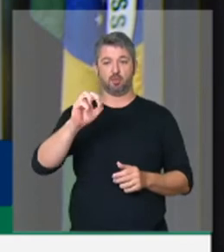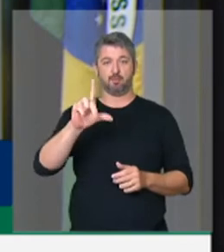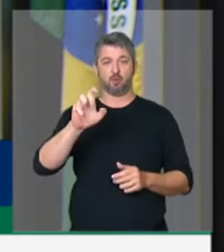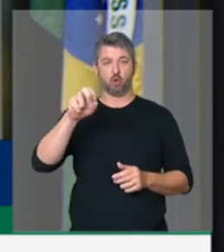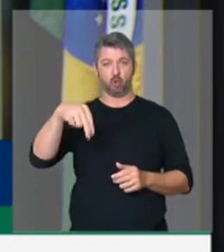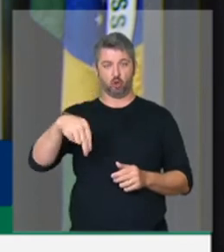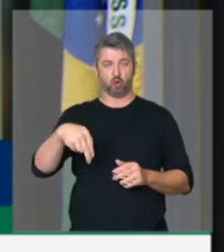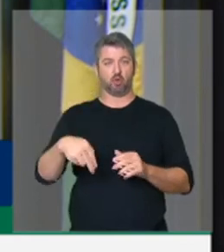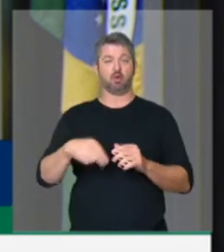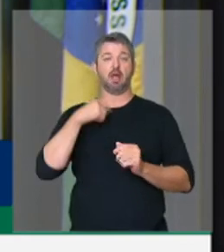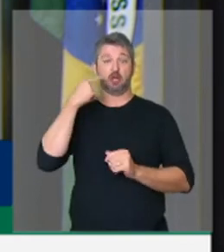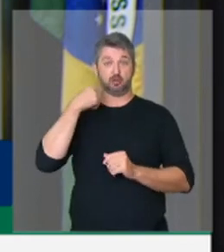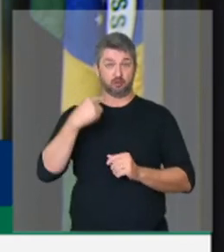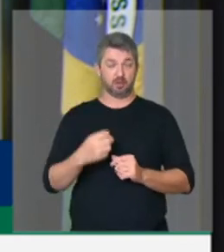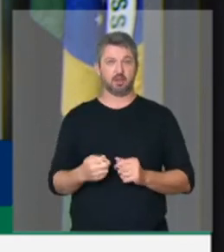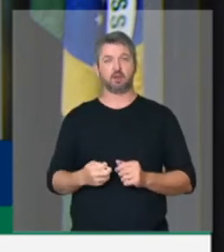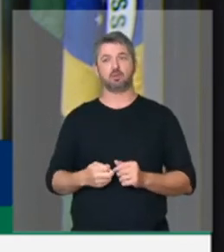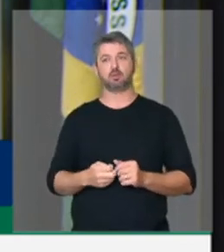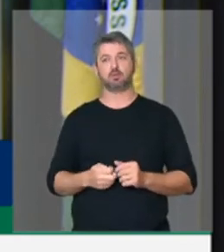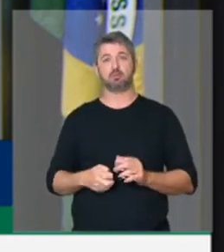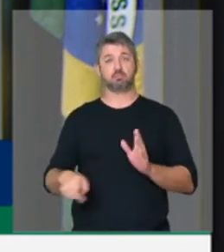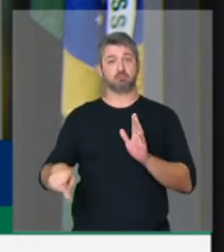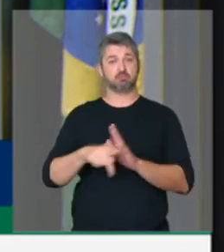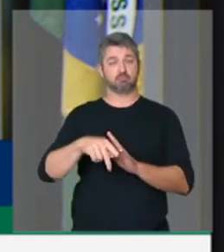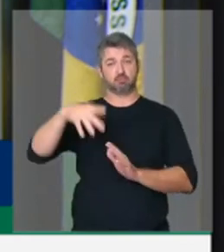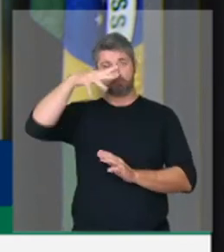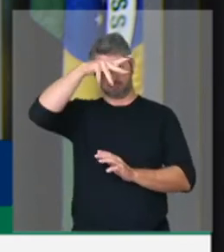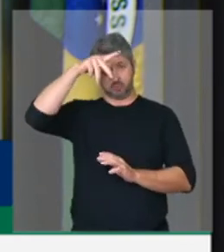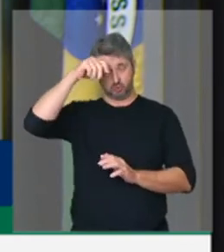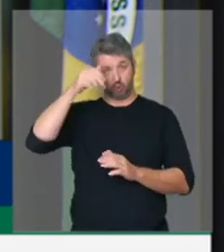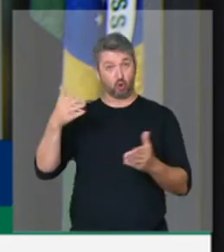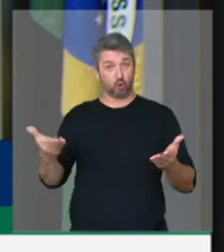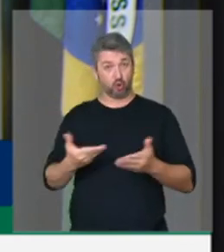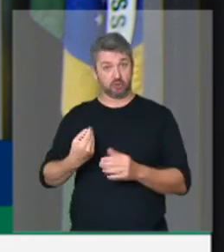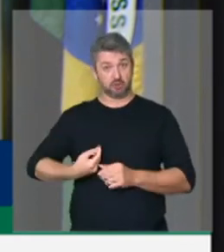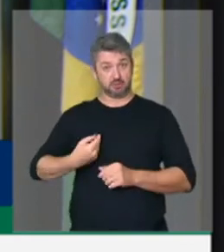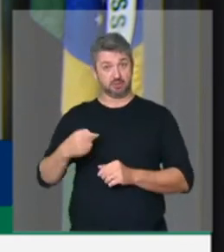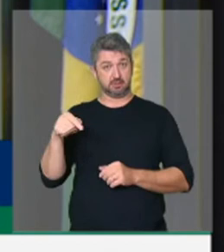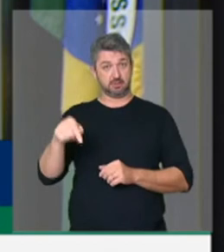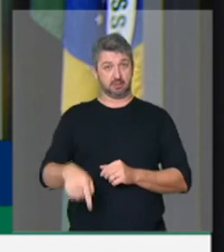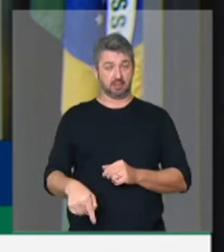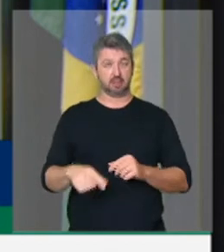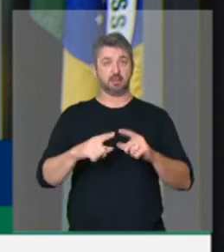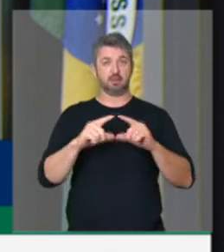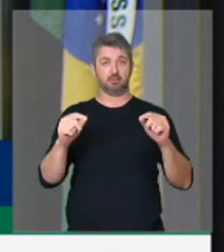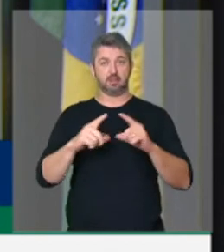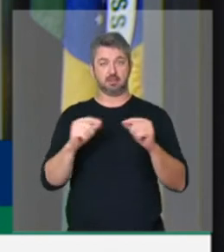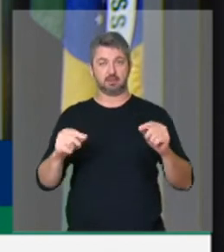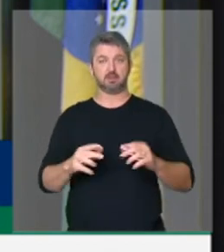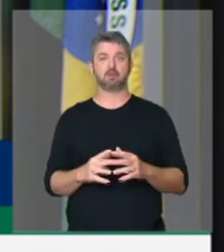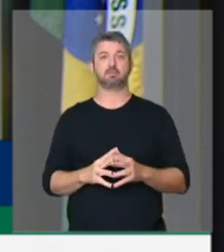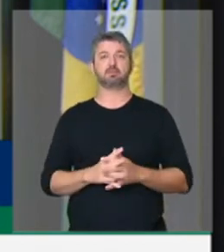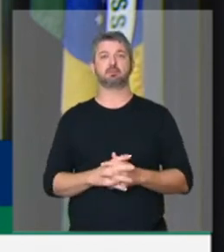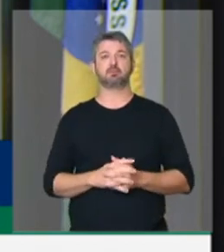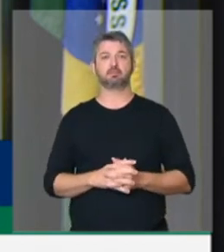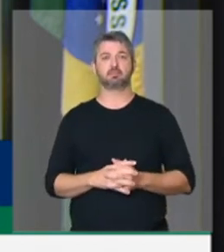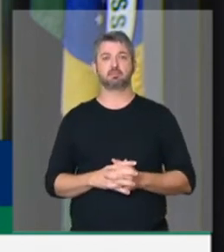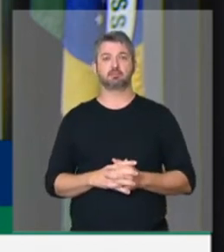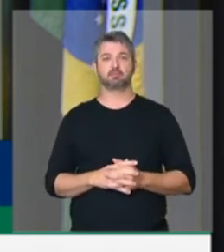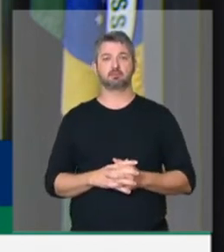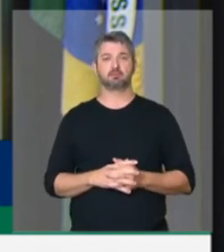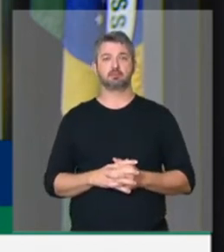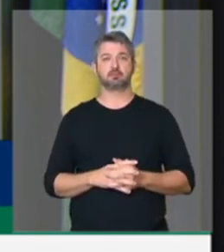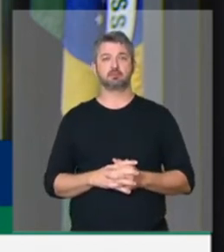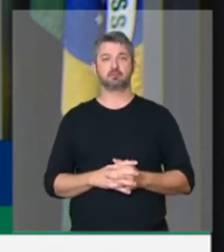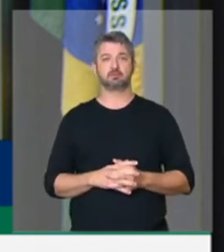advogado do Mato Grosso, que hoje está instalado aqui em Brasília, e todos os